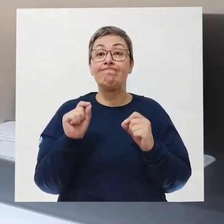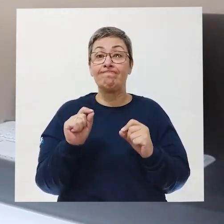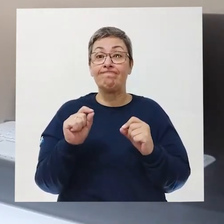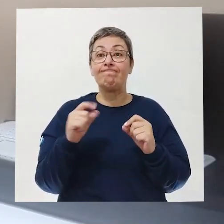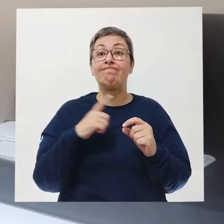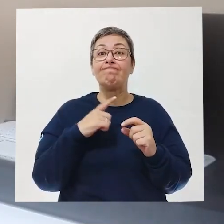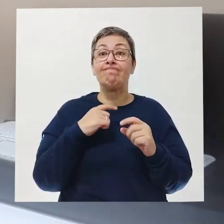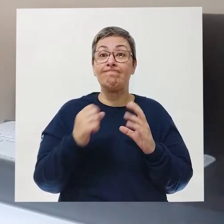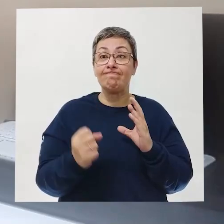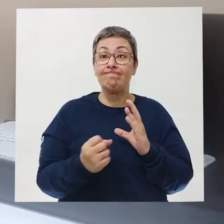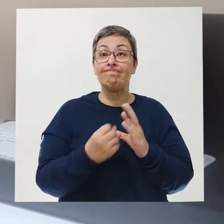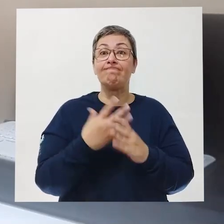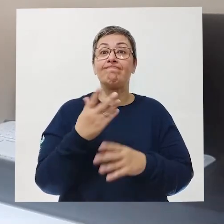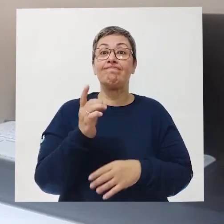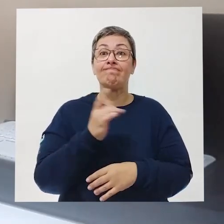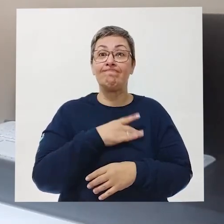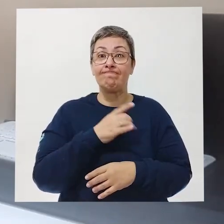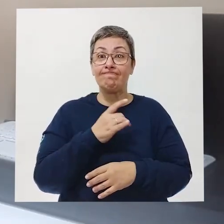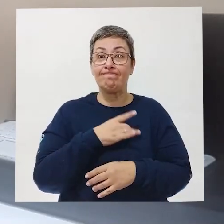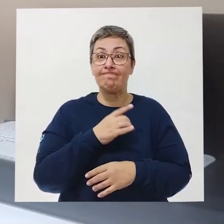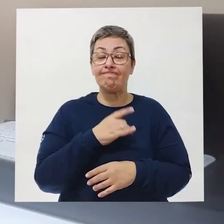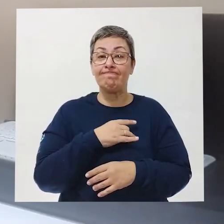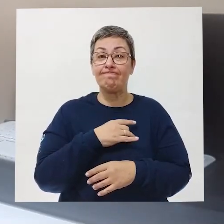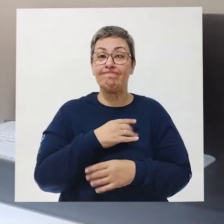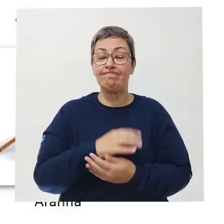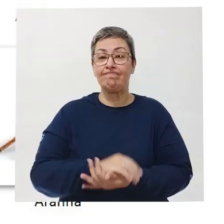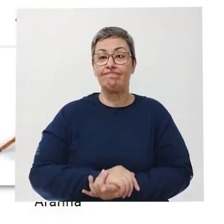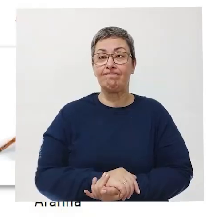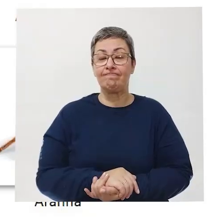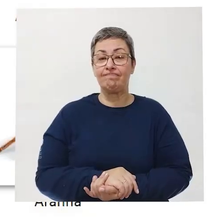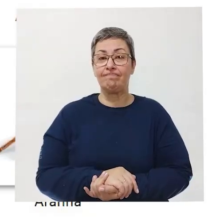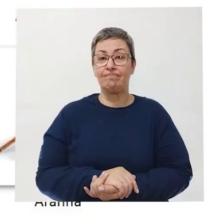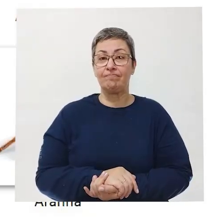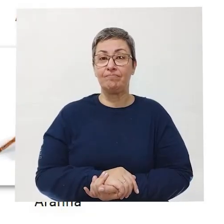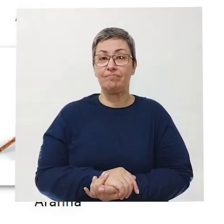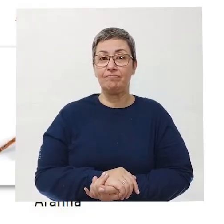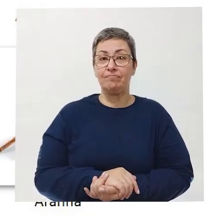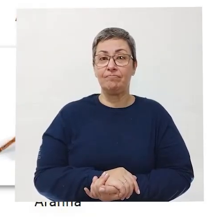que surge o medo.